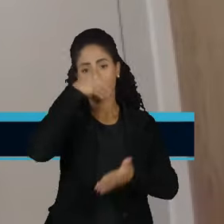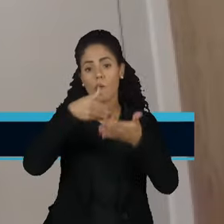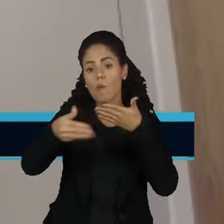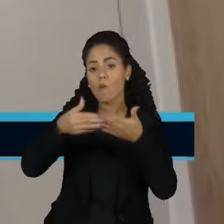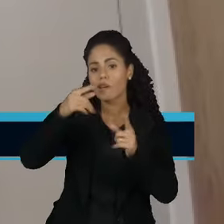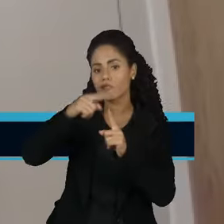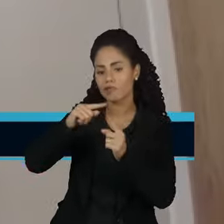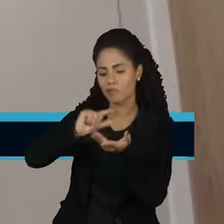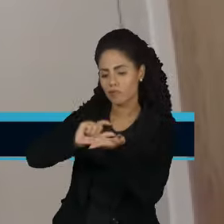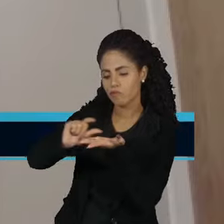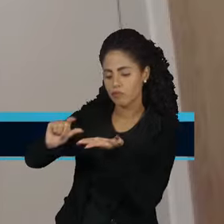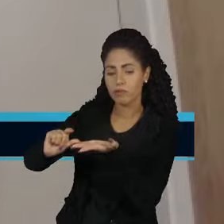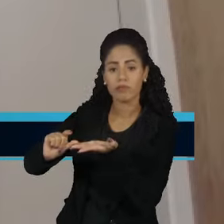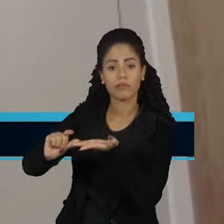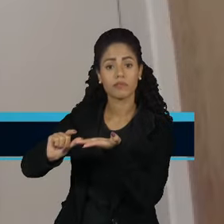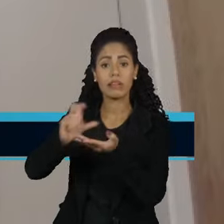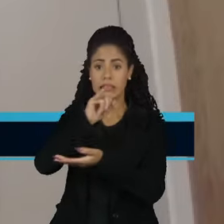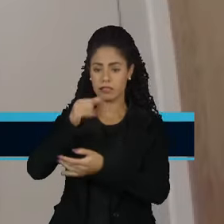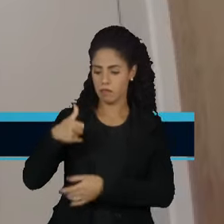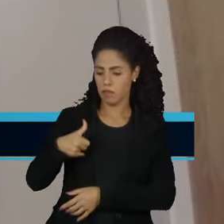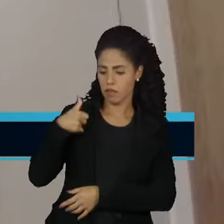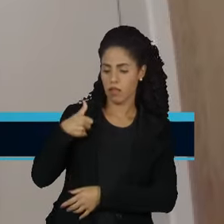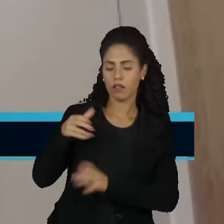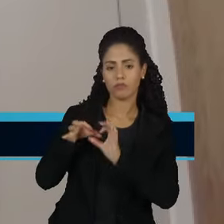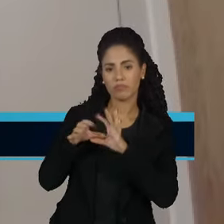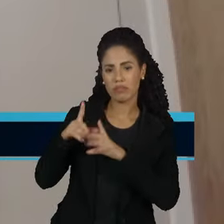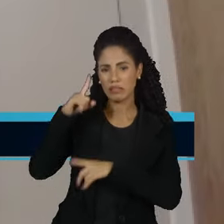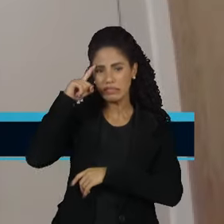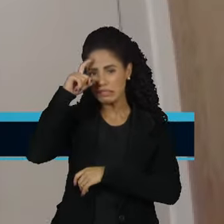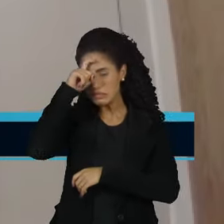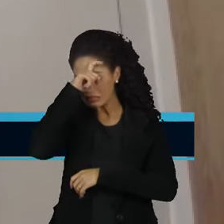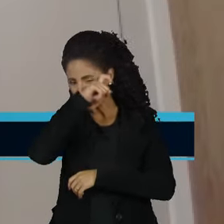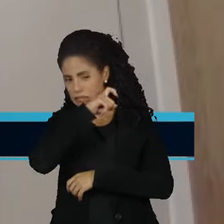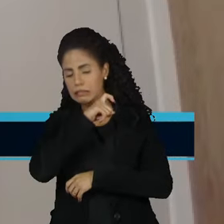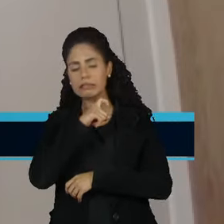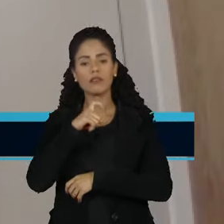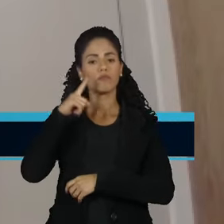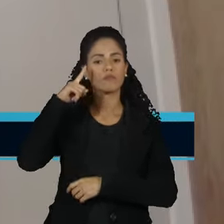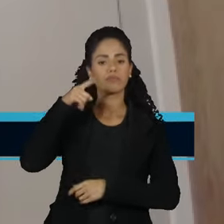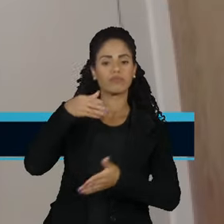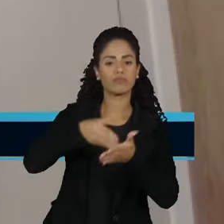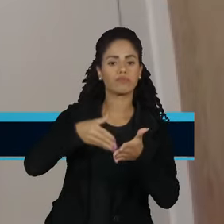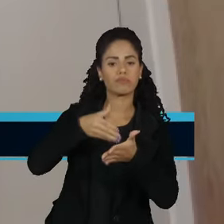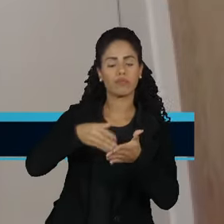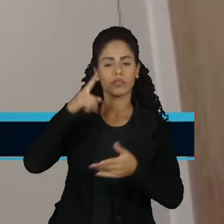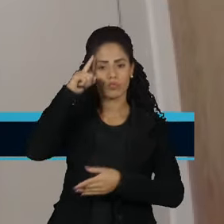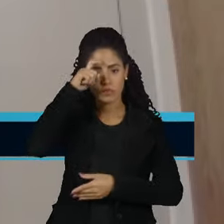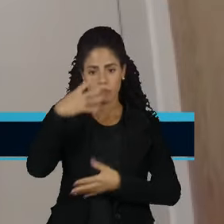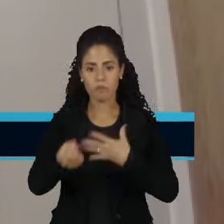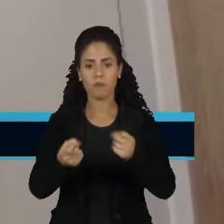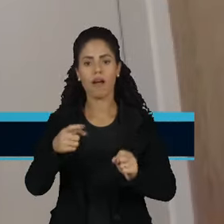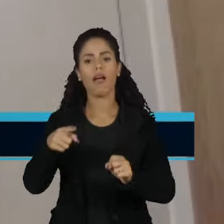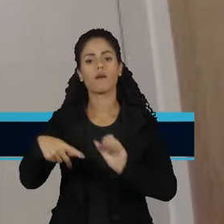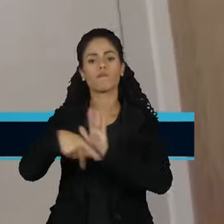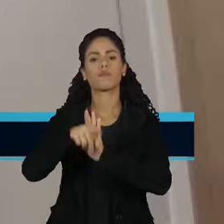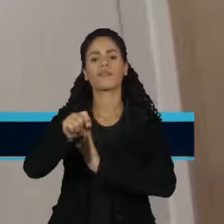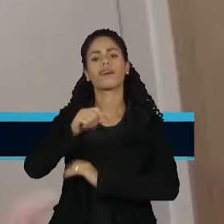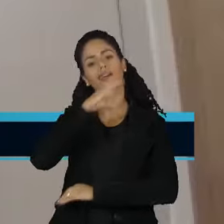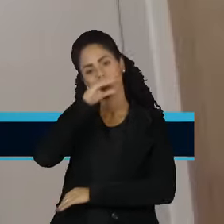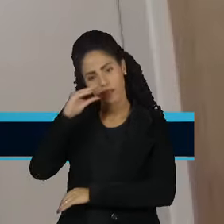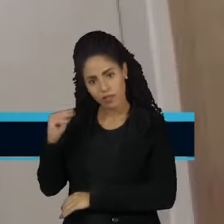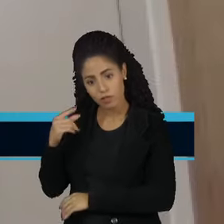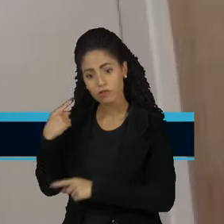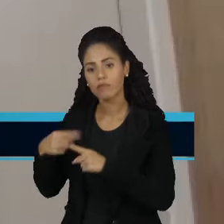do mundo. Se tem uma faixa etária que é complicado você ter adesão à vacinação, são os adolescentes, porque eles